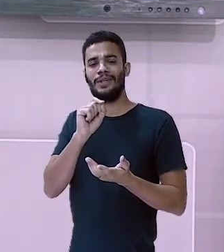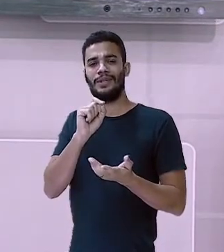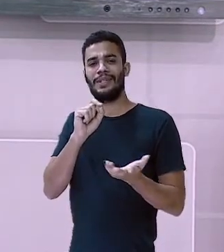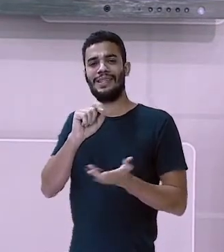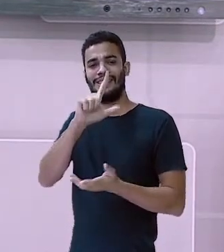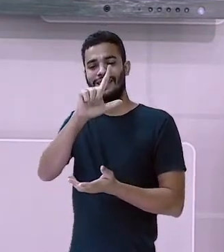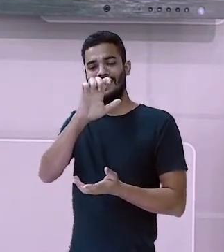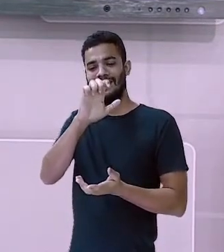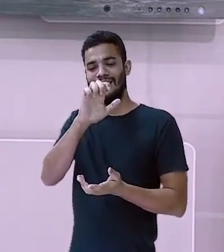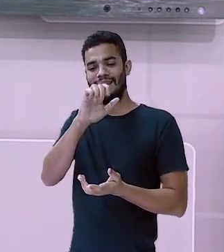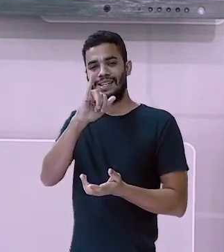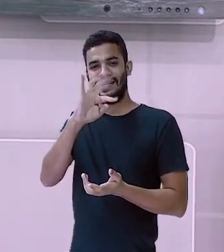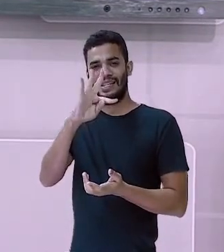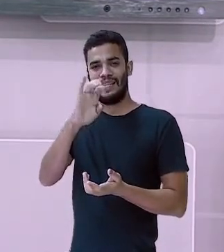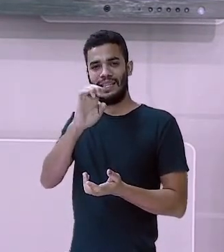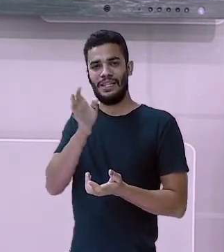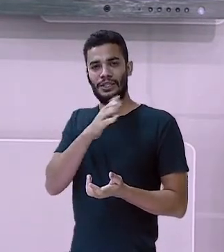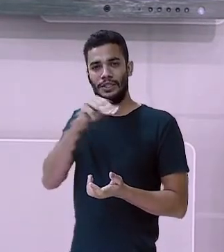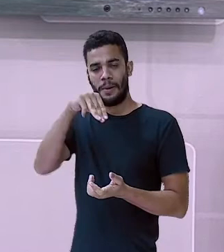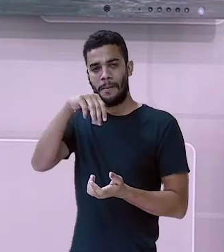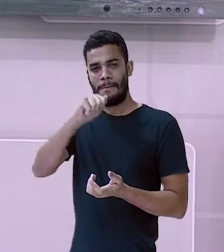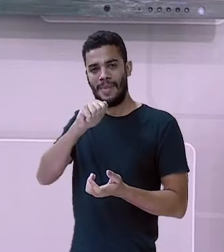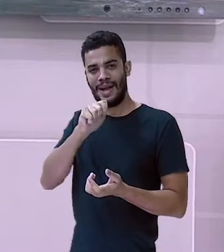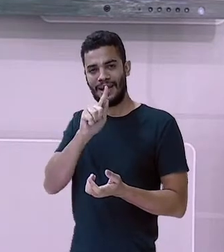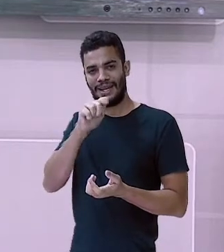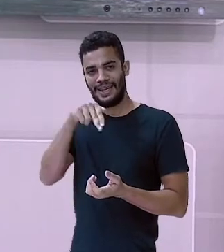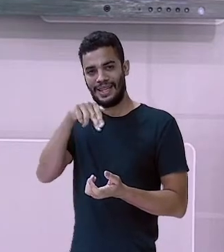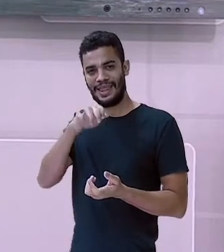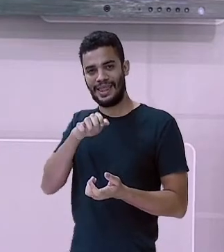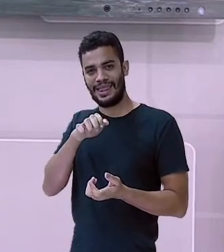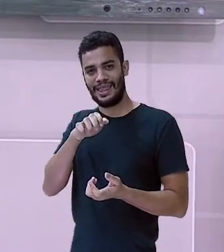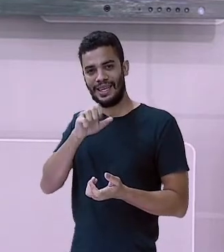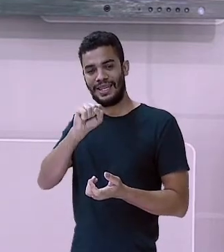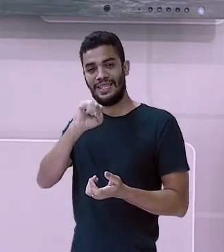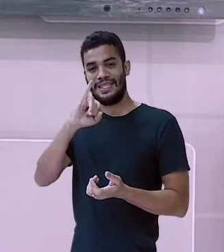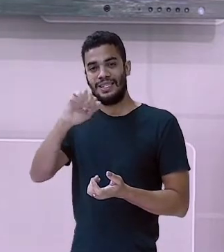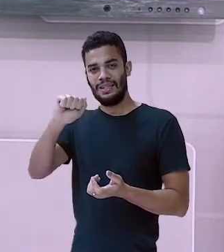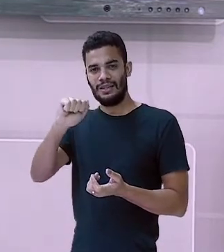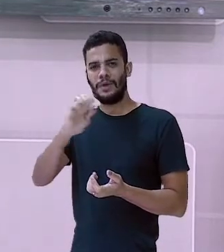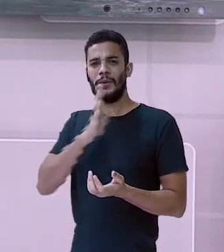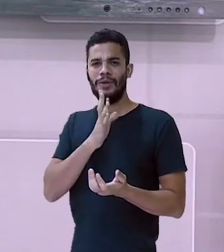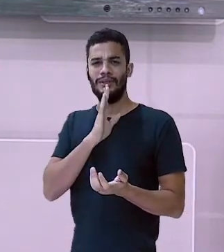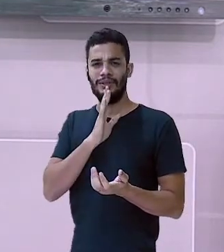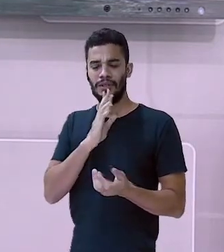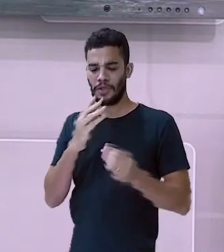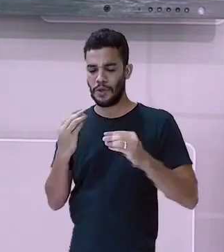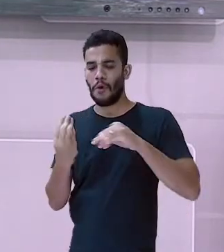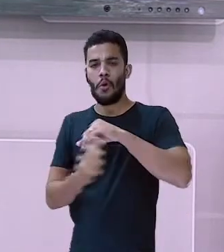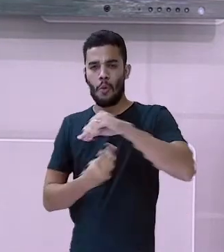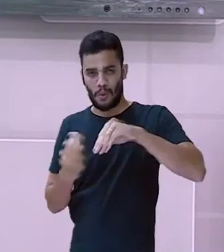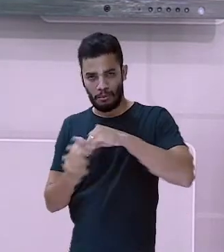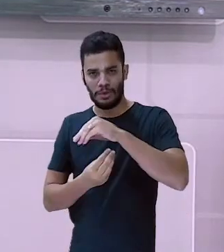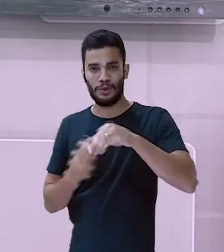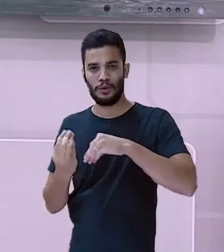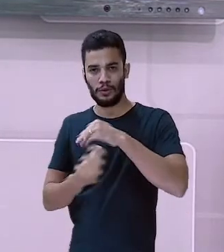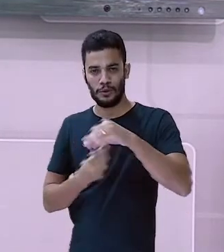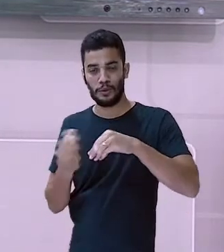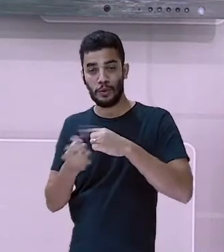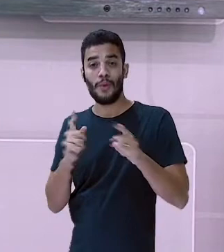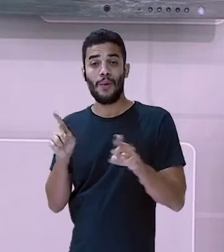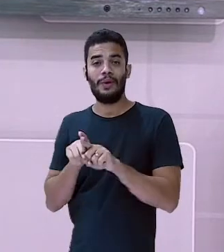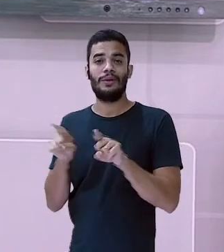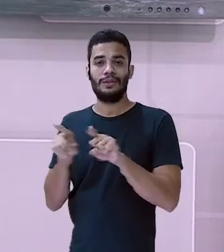mistura heterogênea do tipo suspensão. Você pode prestar atenção em diversas caixas,